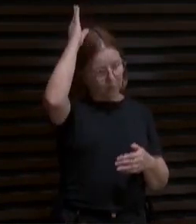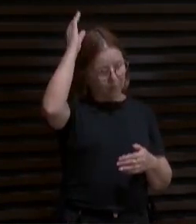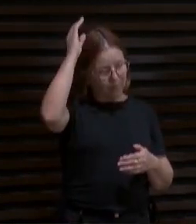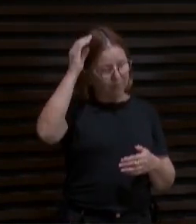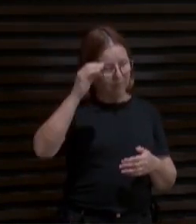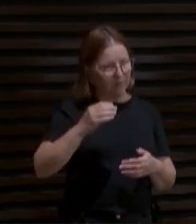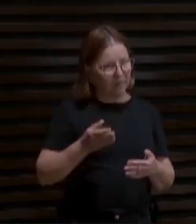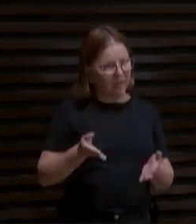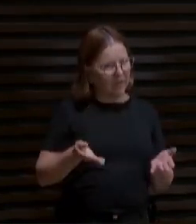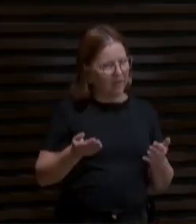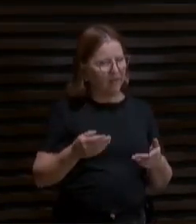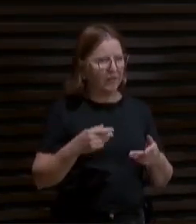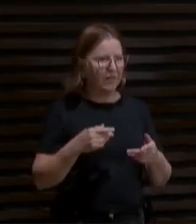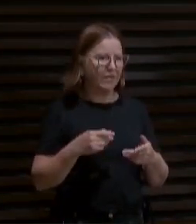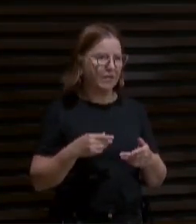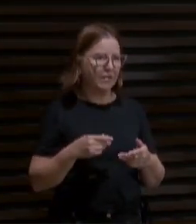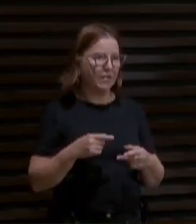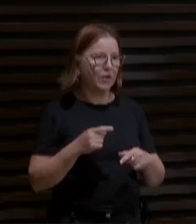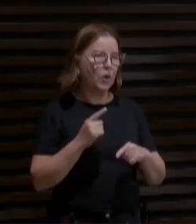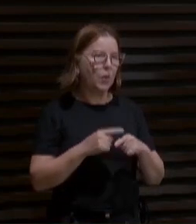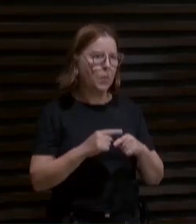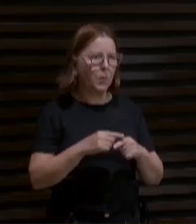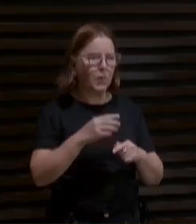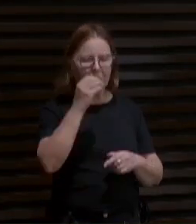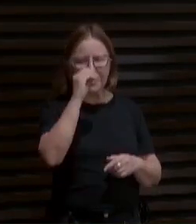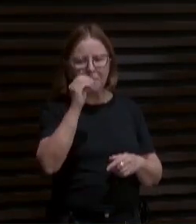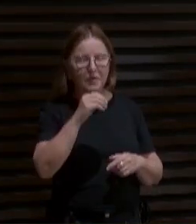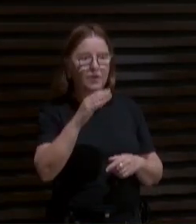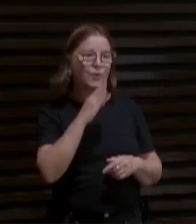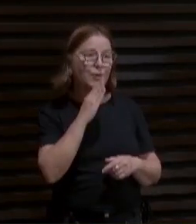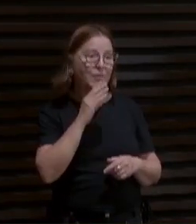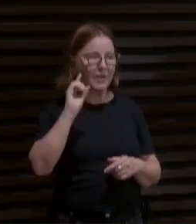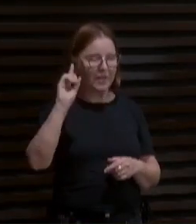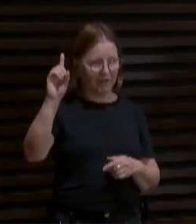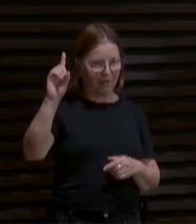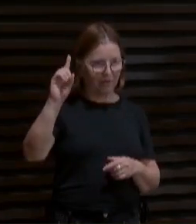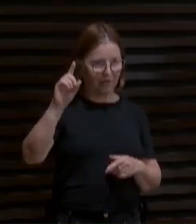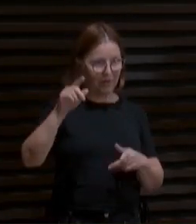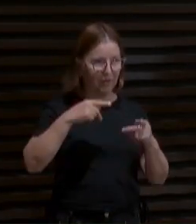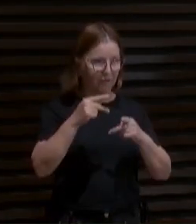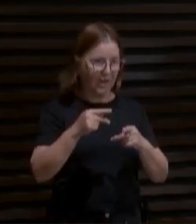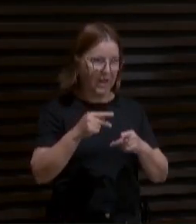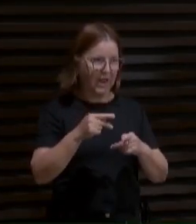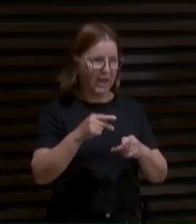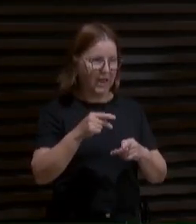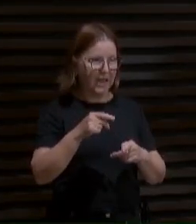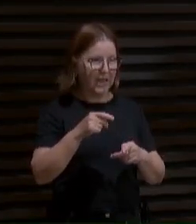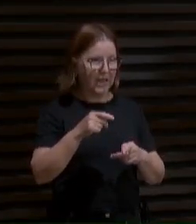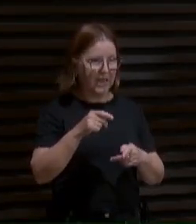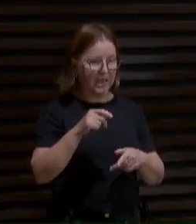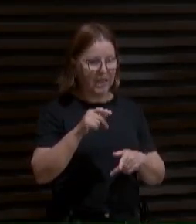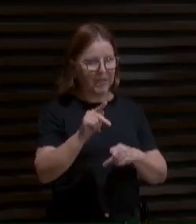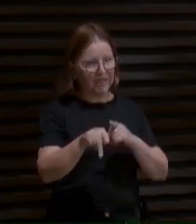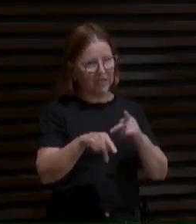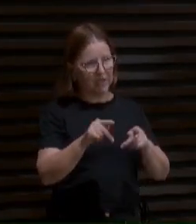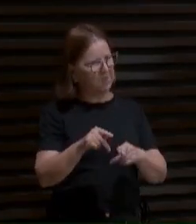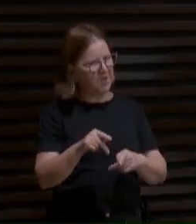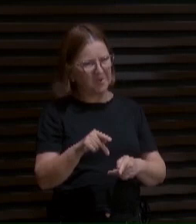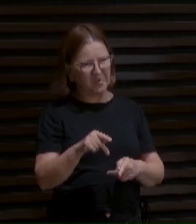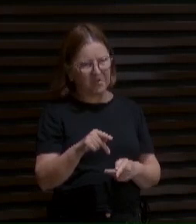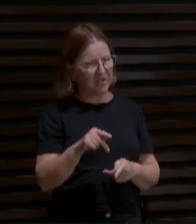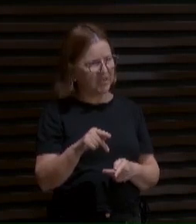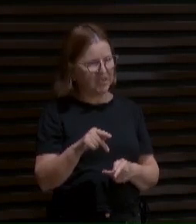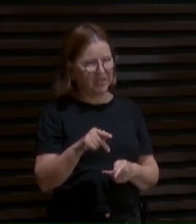assim: e por haverem desprezado o conhecimento de Deus, está falando aqui dos ímpios, daqueles que